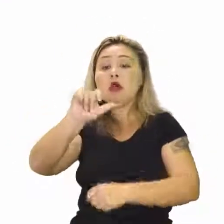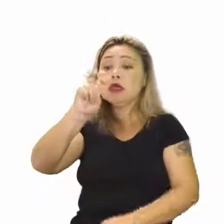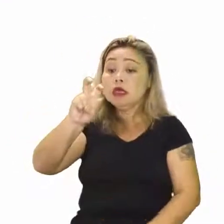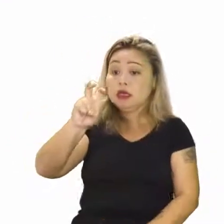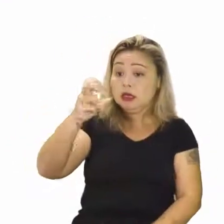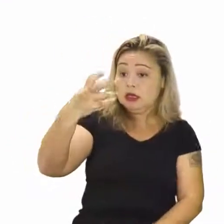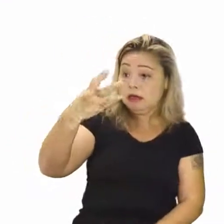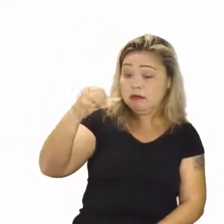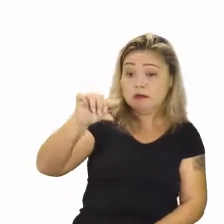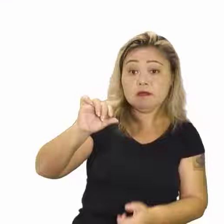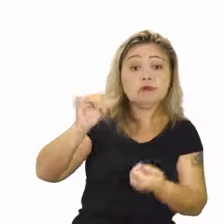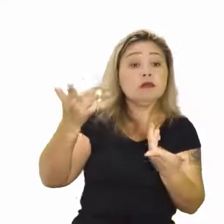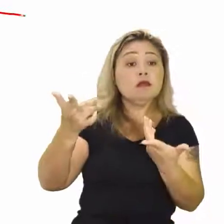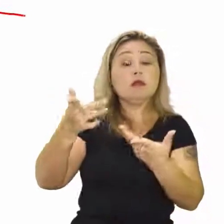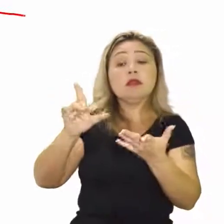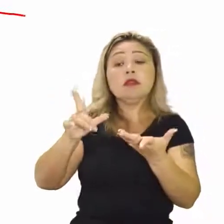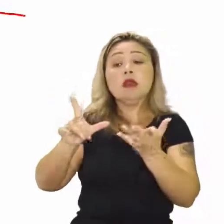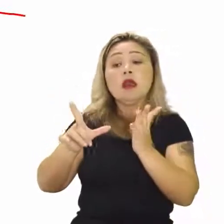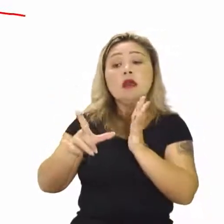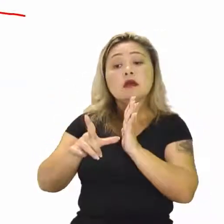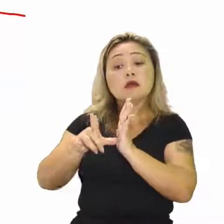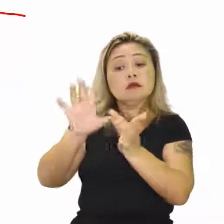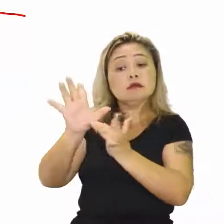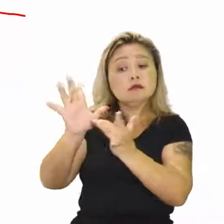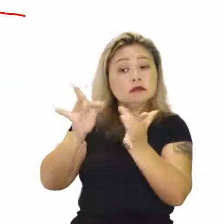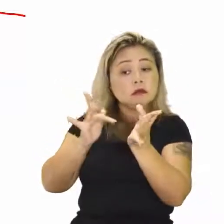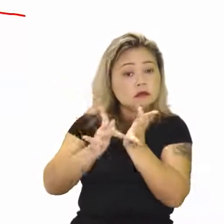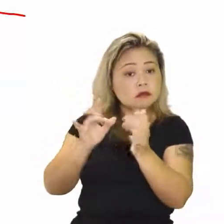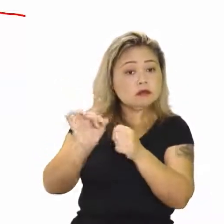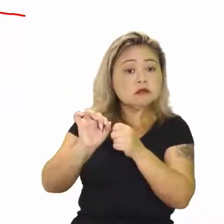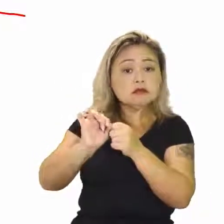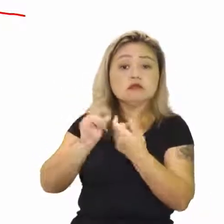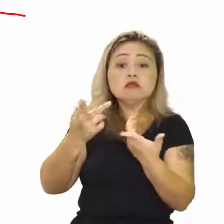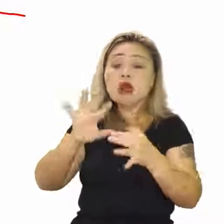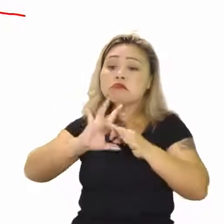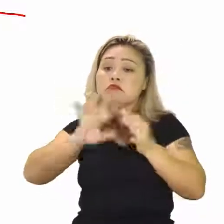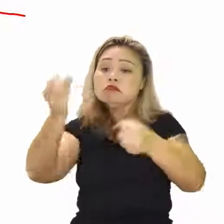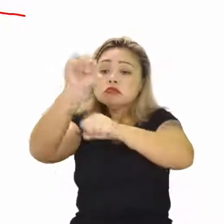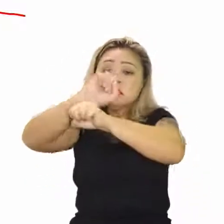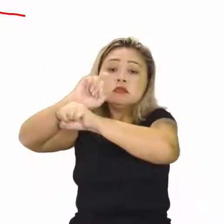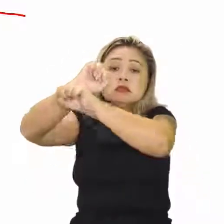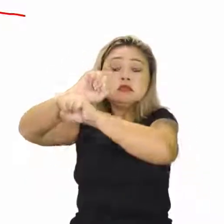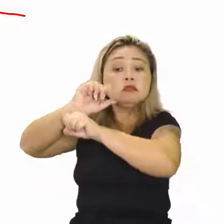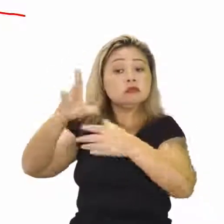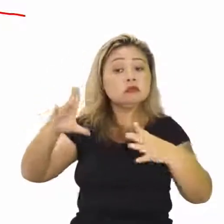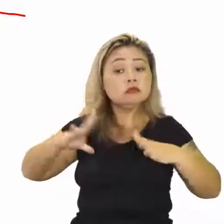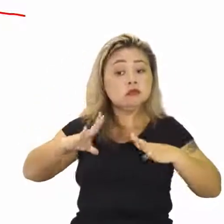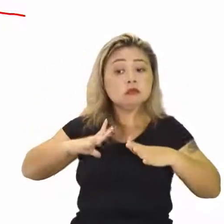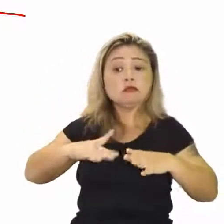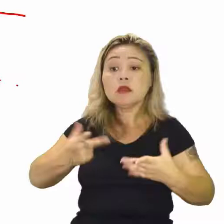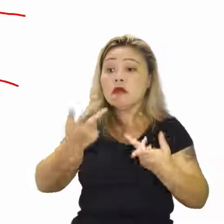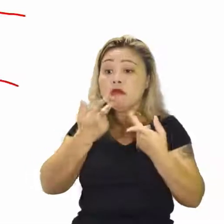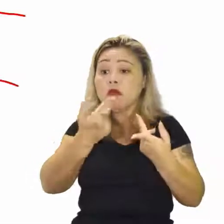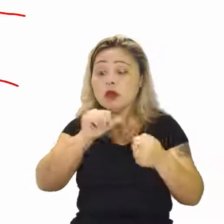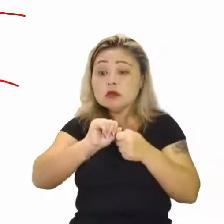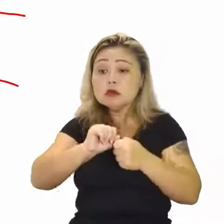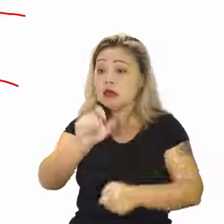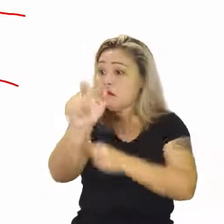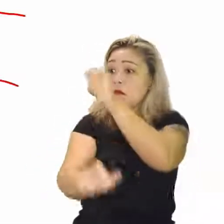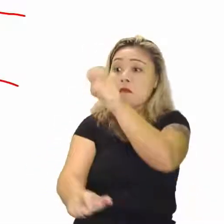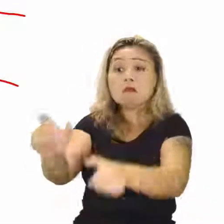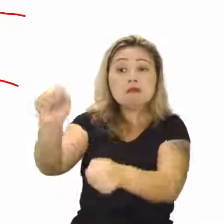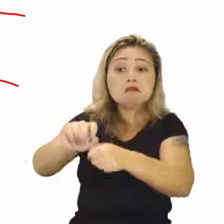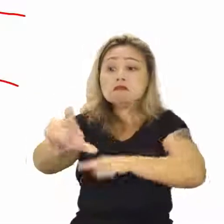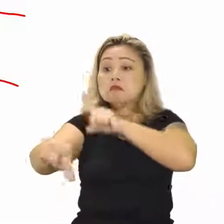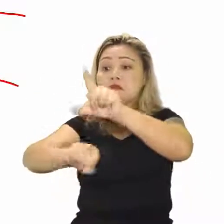ele libertou todos os escravos da cidade. Declarou que as pessoas poderiam escolher sua própria religião e estabeleceu